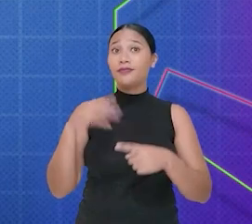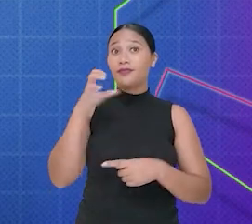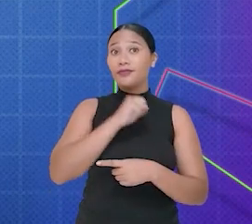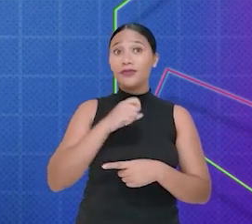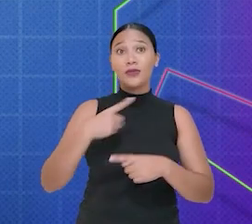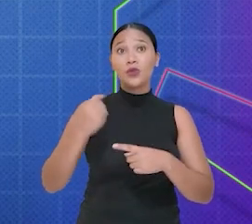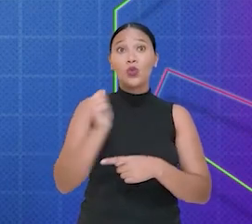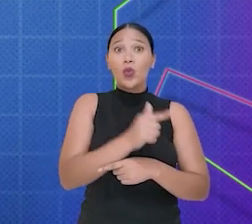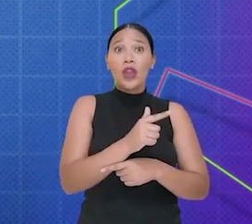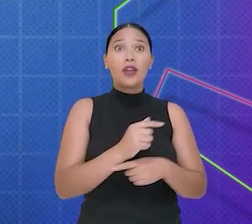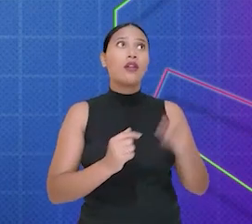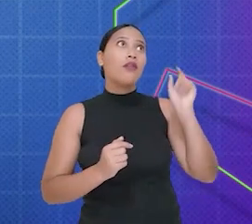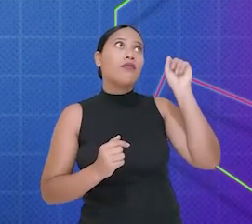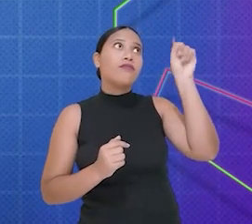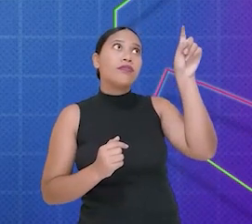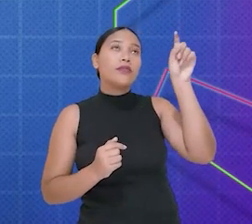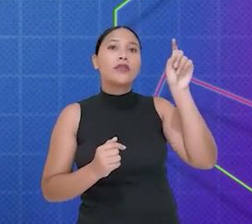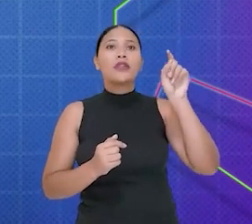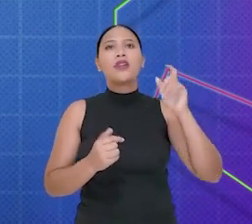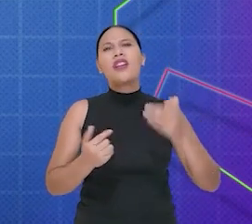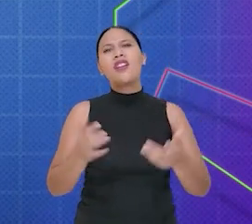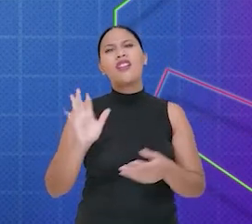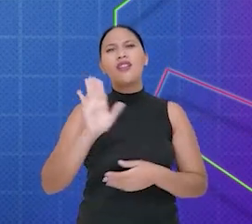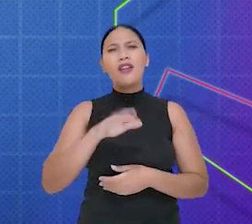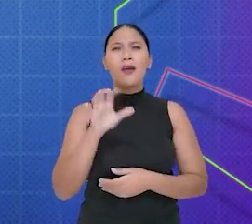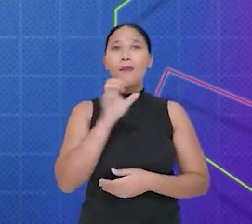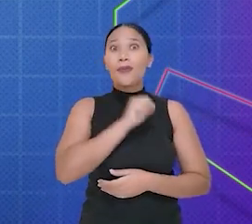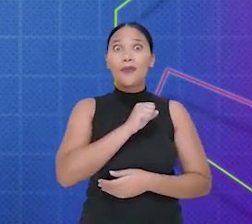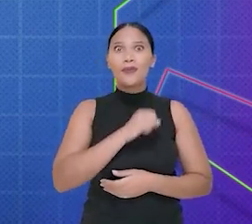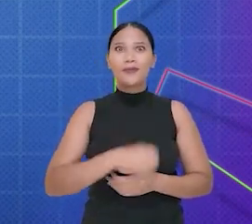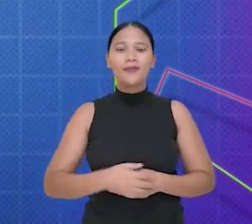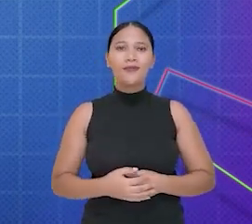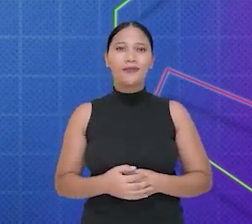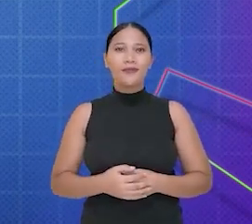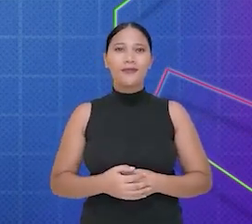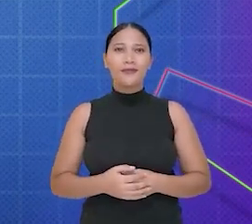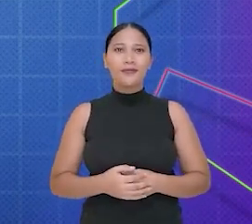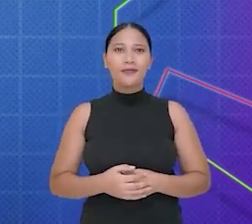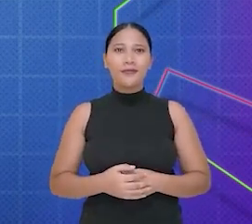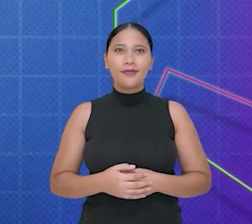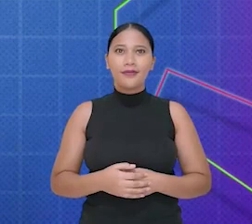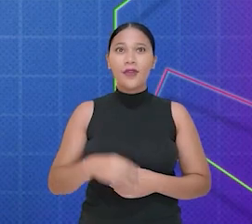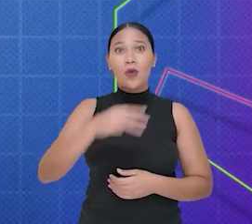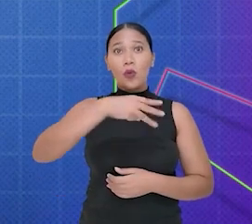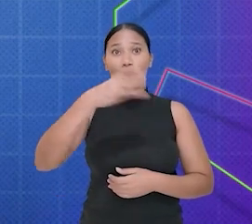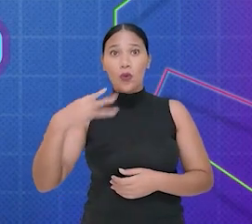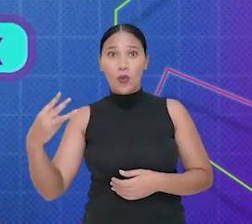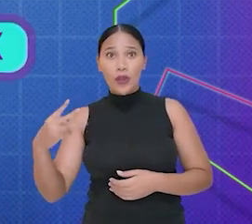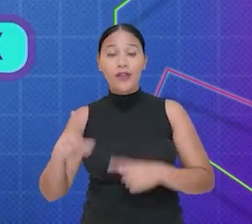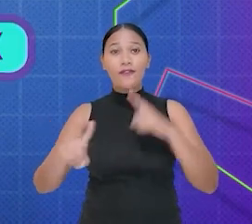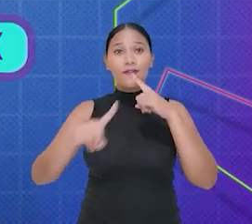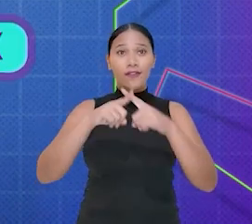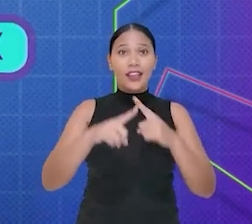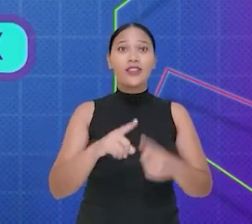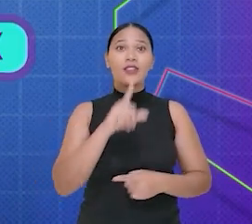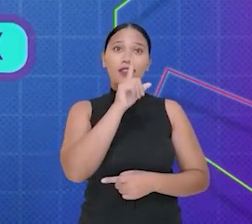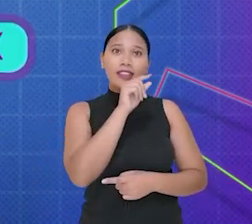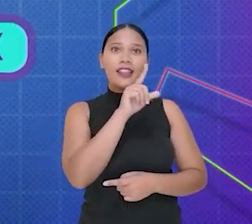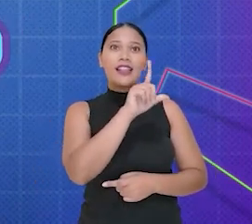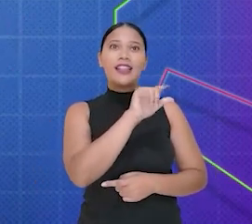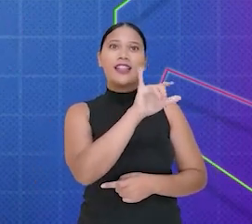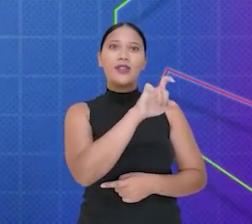Isso pode ser mais eficiente do que clicar no botão Fechar no canto superior direito da tela. Navegação Windows versus